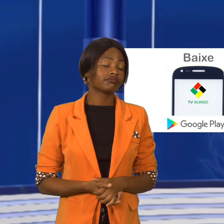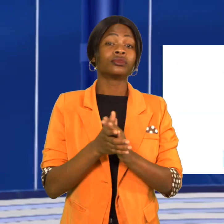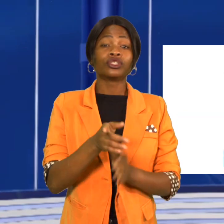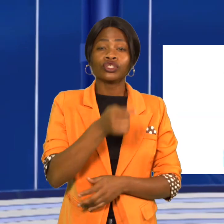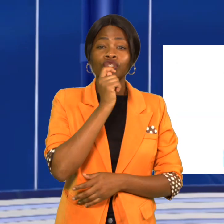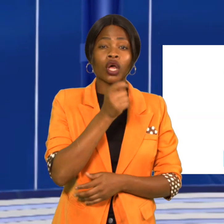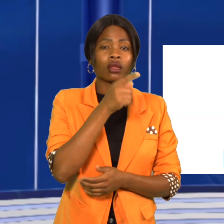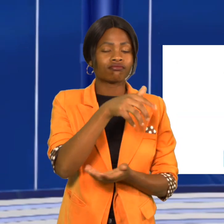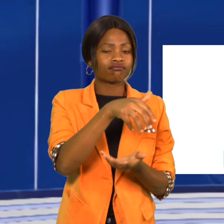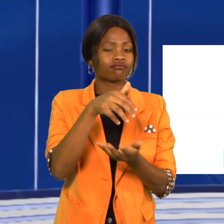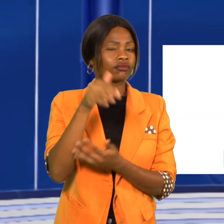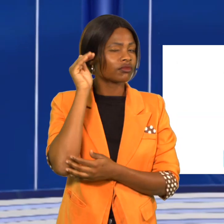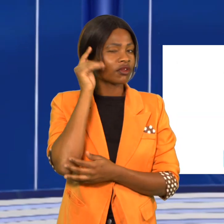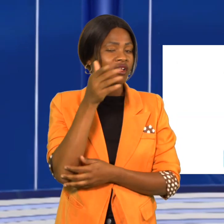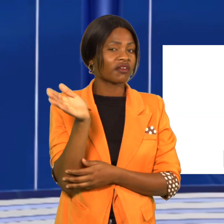higiene.